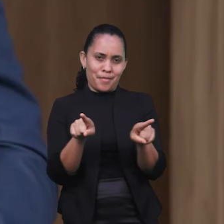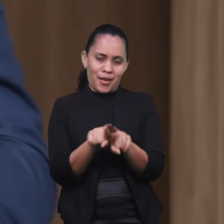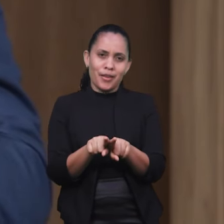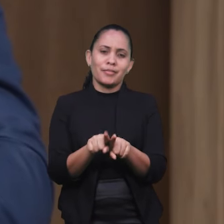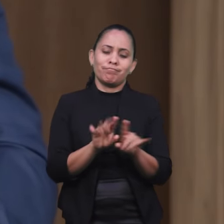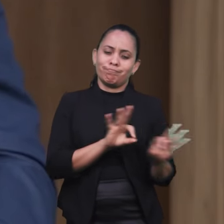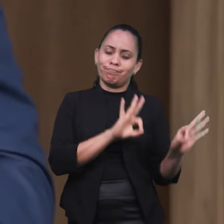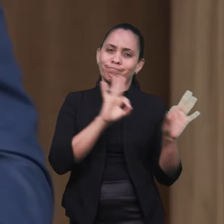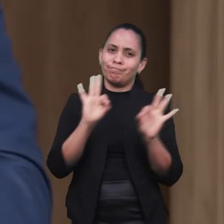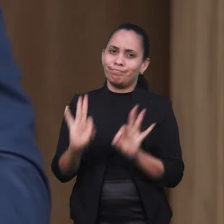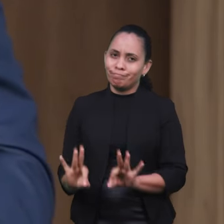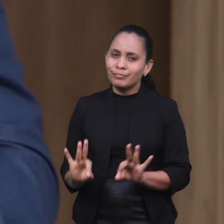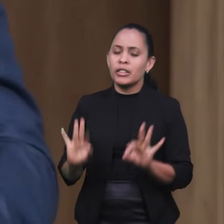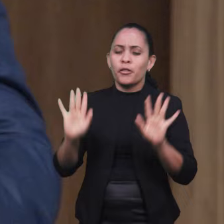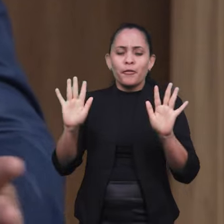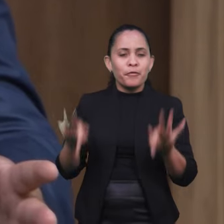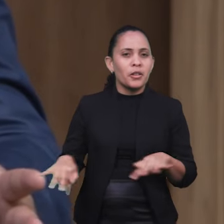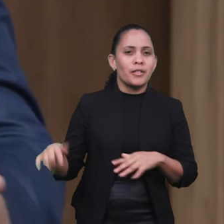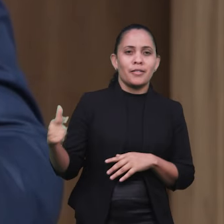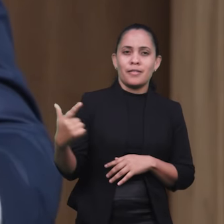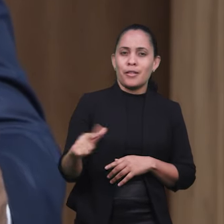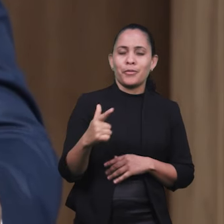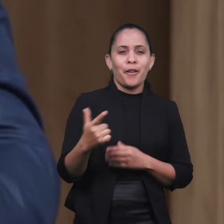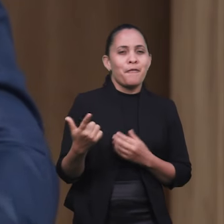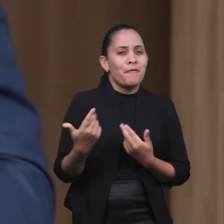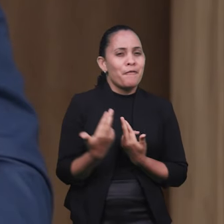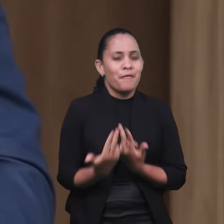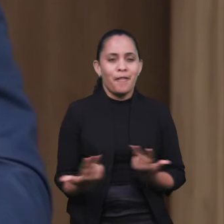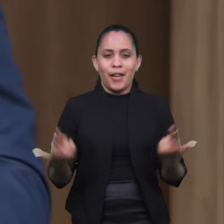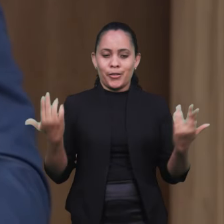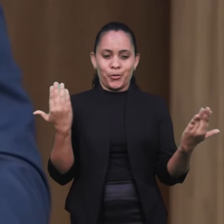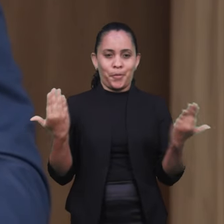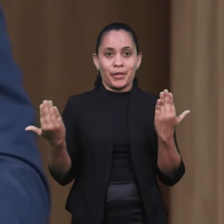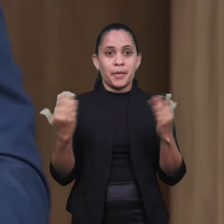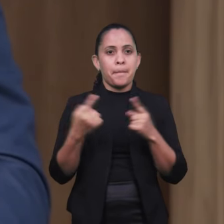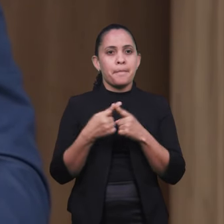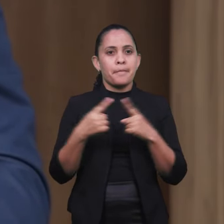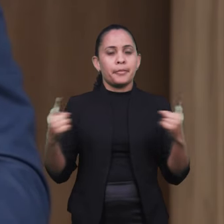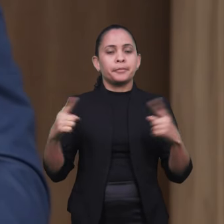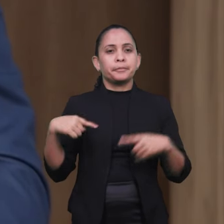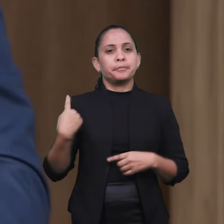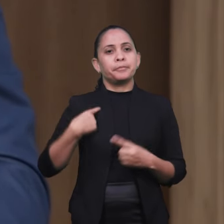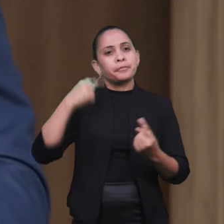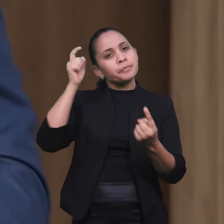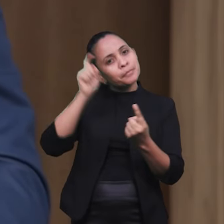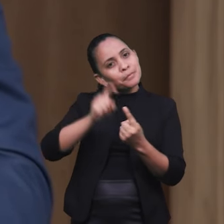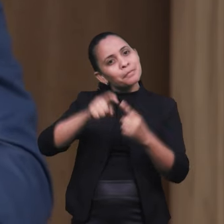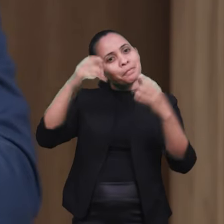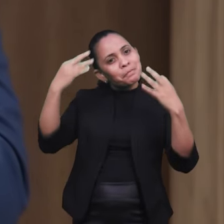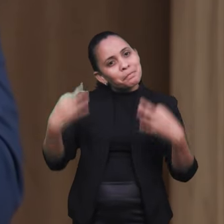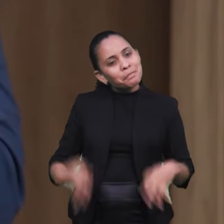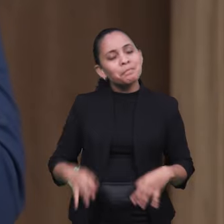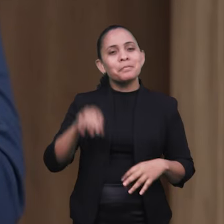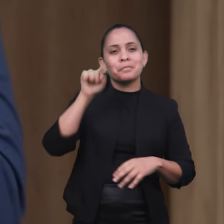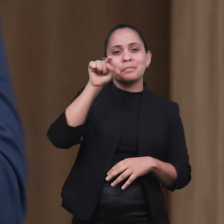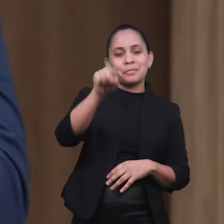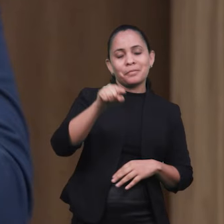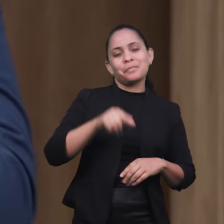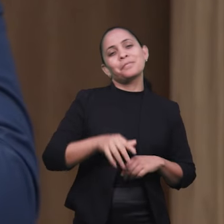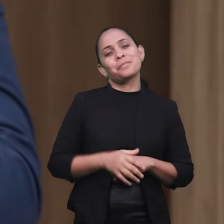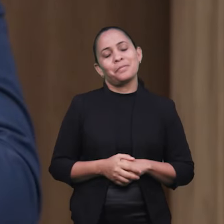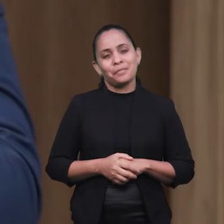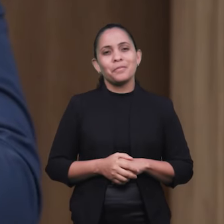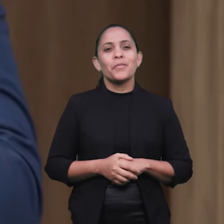são contínuos e inesgotáveis, são muitos paralelos, mas o nosso objetivo aqui é exatamente levar aos